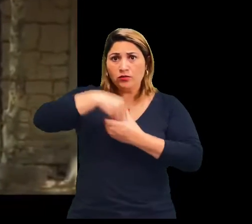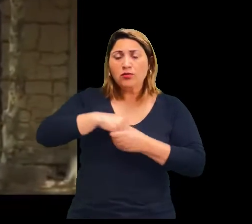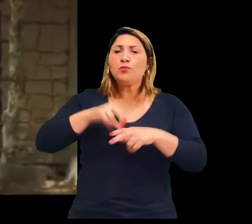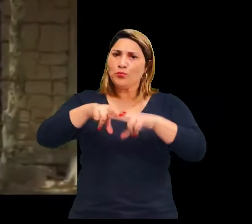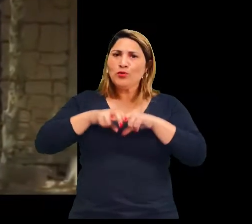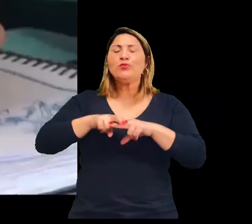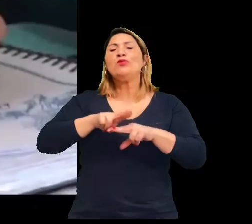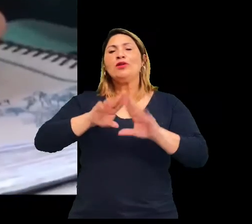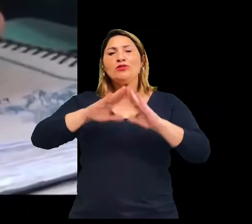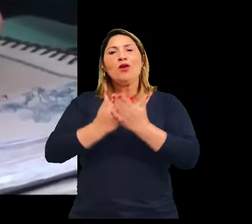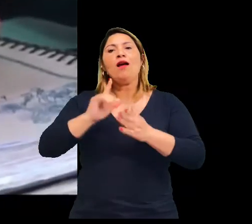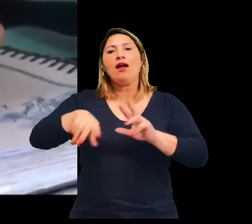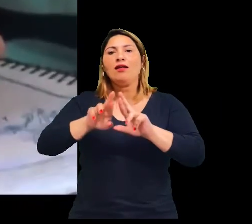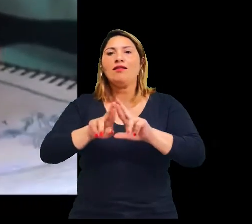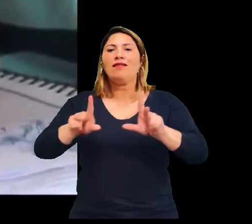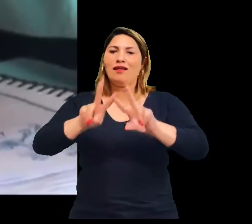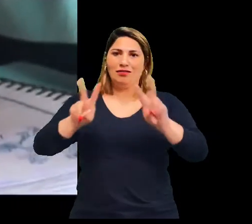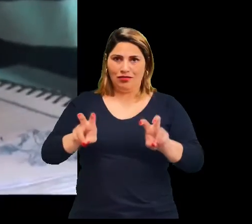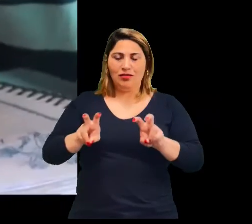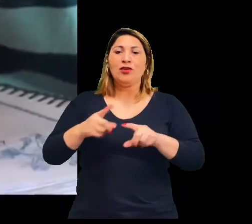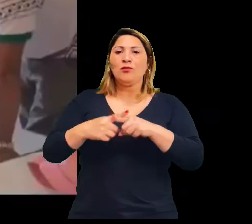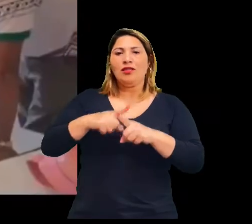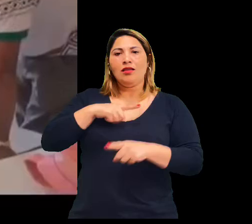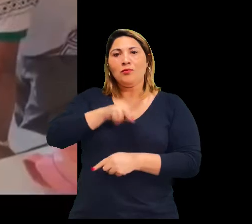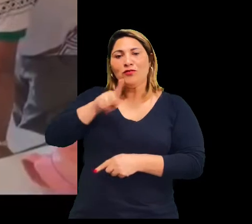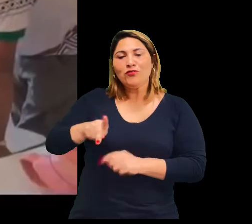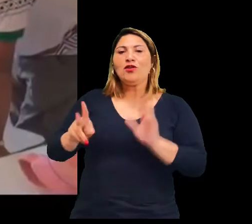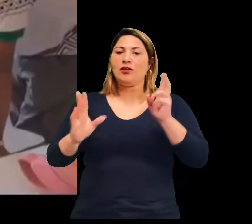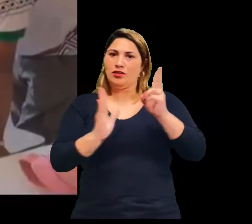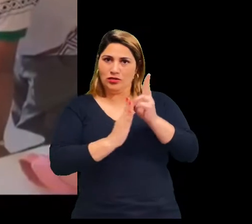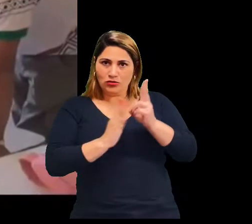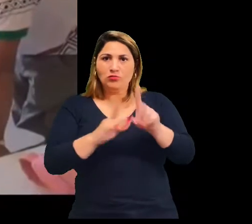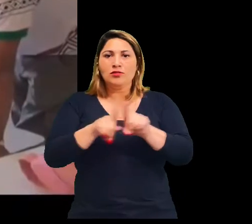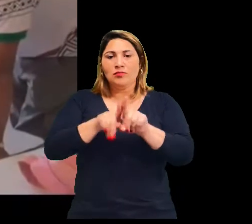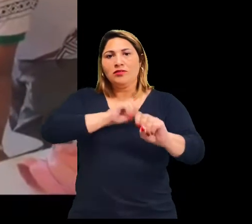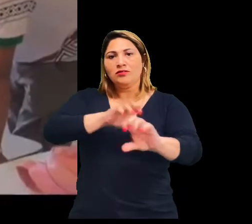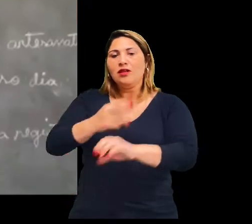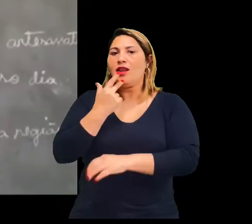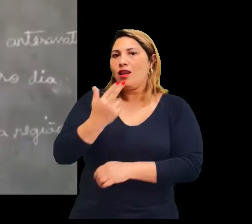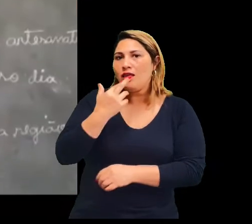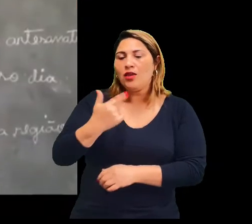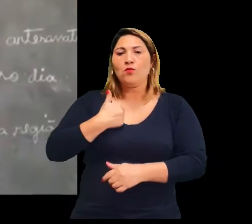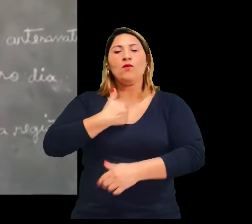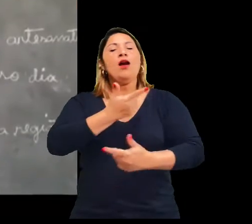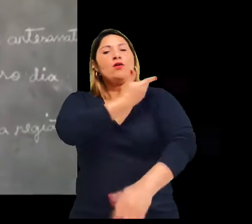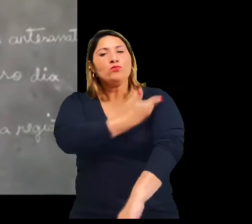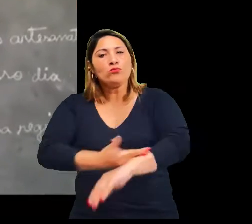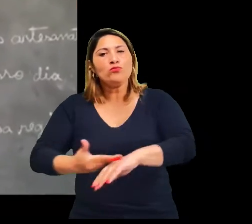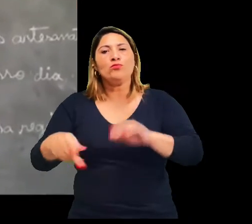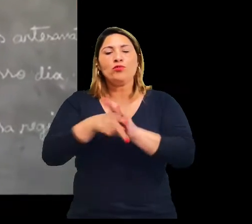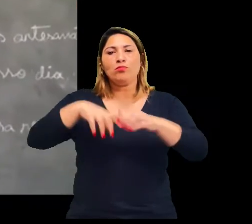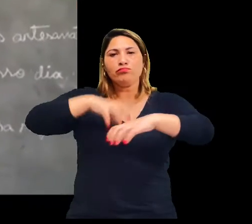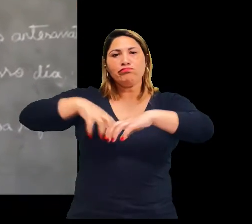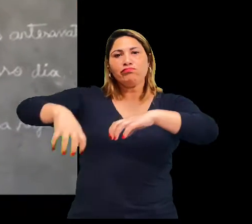isso que ela se chama Escola Diferenciada. Além dos professores ser índios, também é ensinado a língua, os costumes da aldeia,